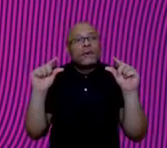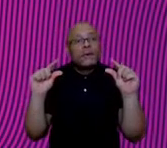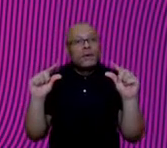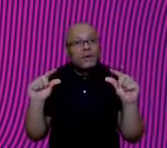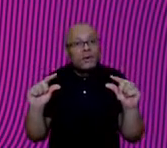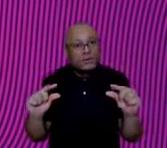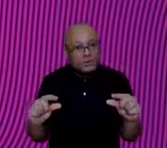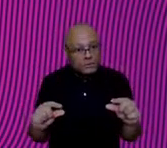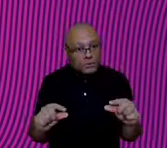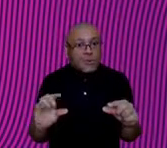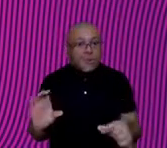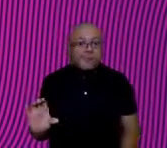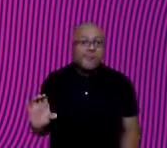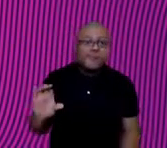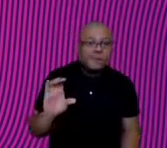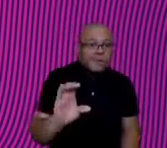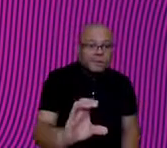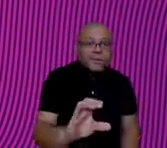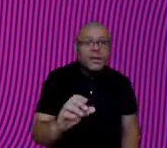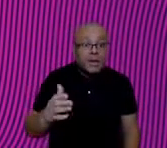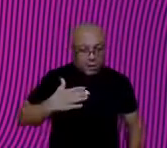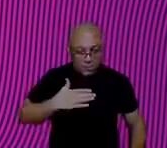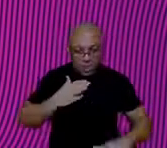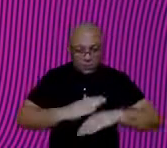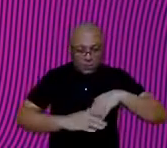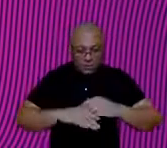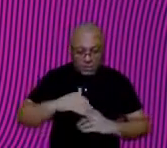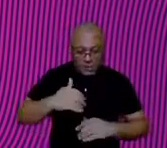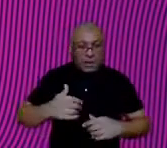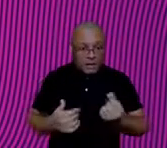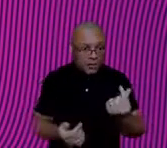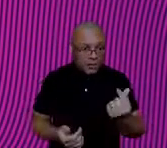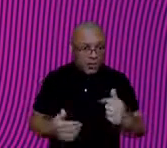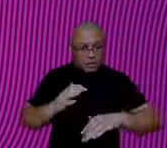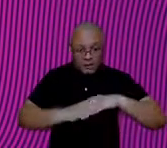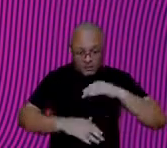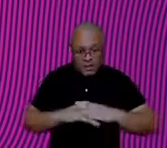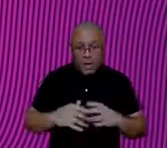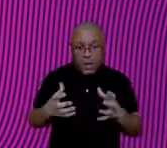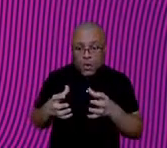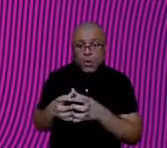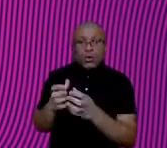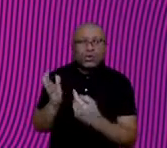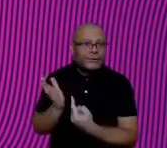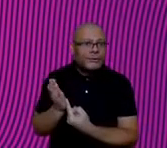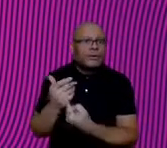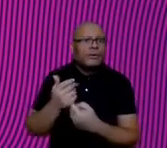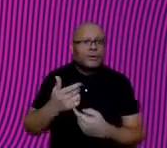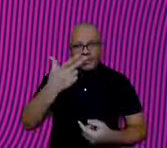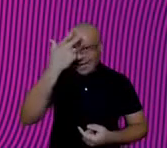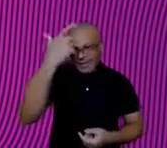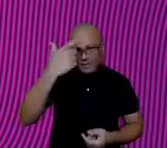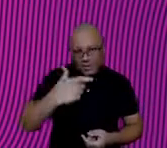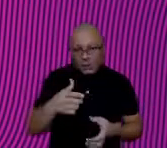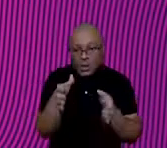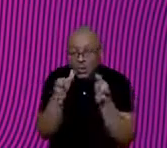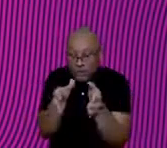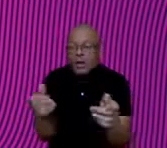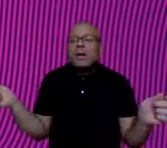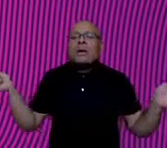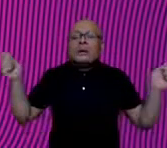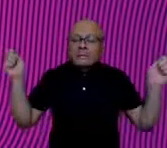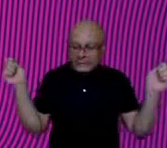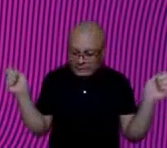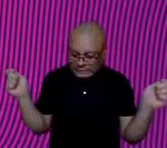recurso, energia, recursos não só financeiros, recursos humanos, tecnológicos, etc., para o paciente que, de fato, vai